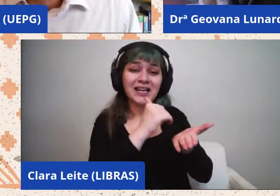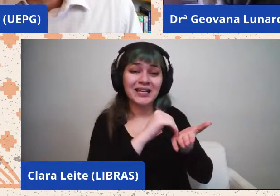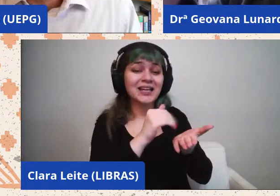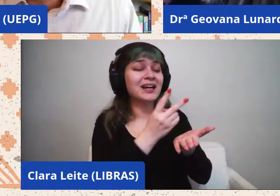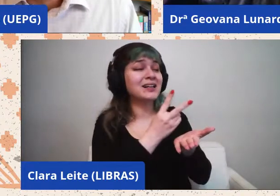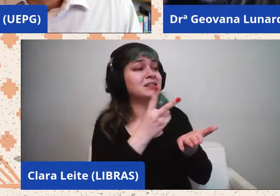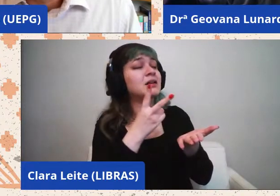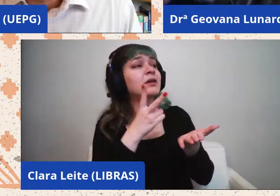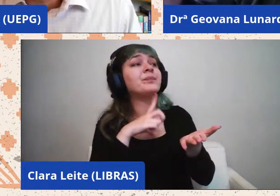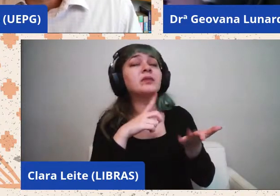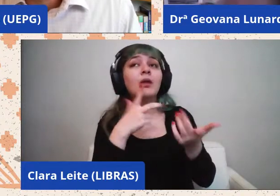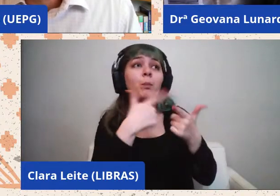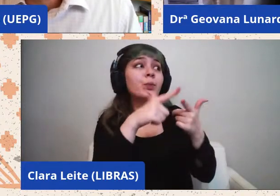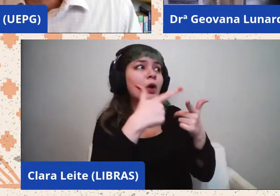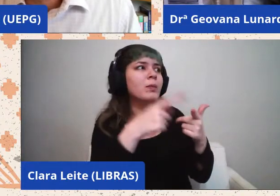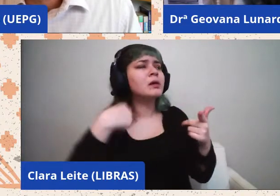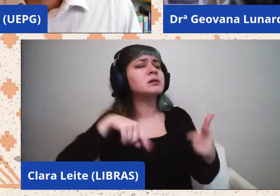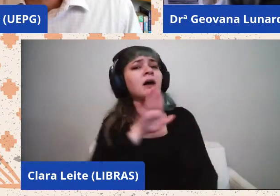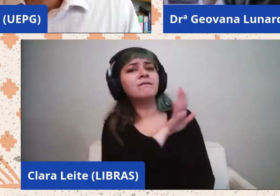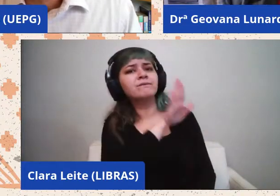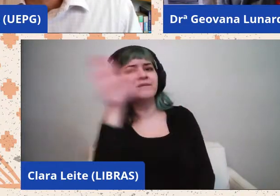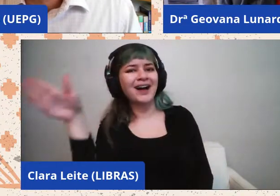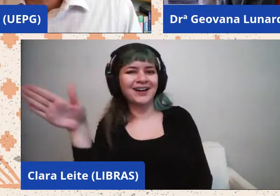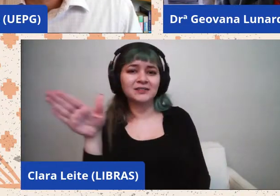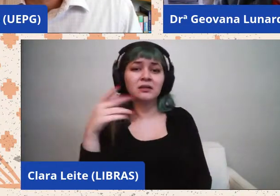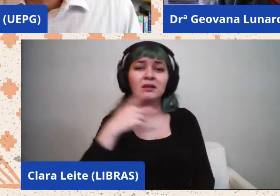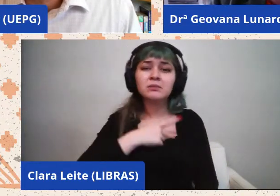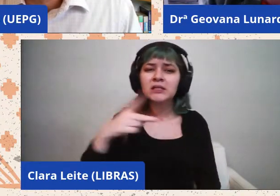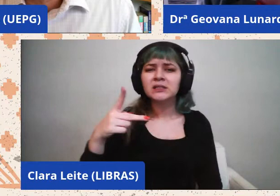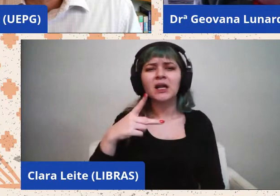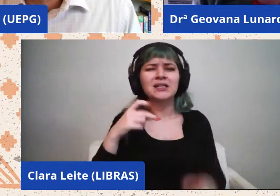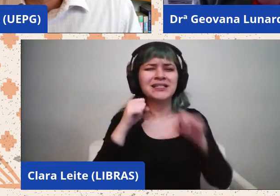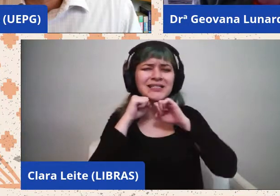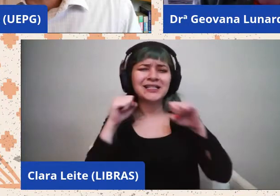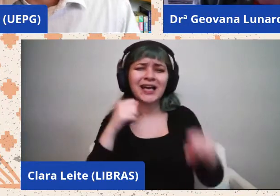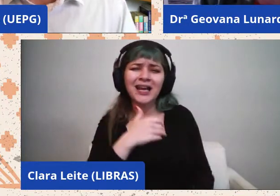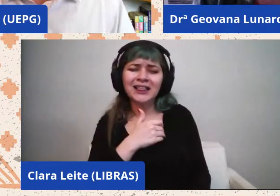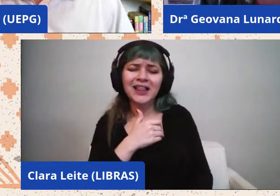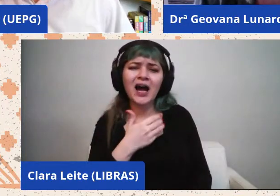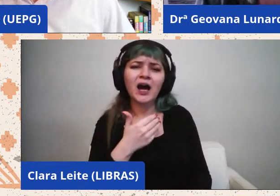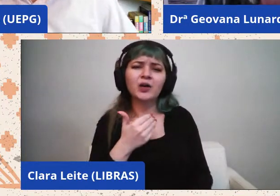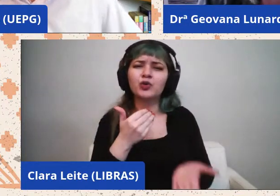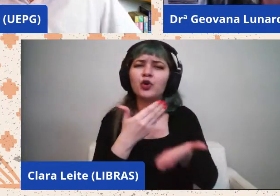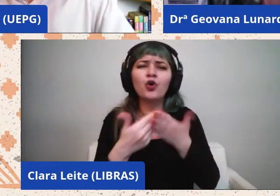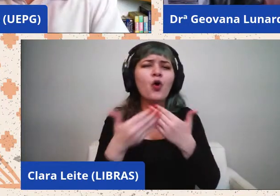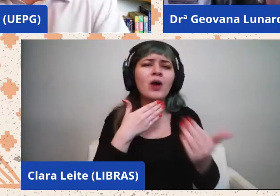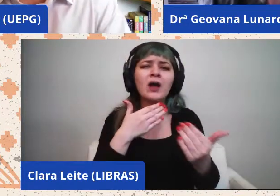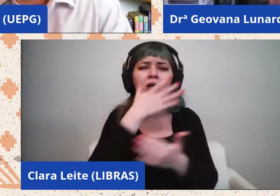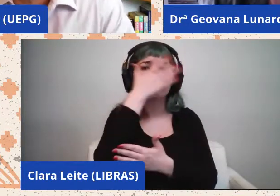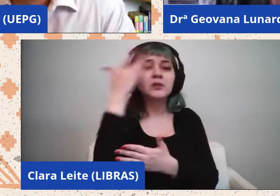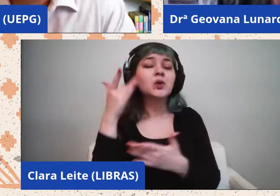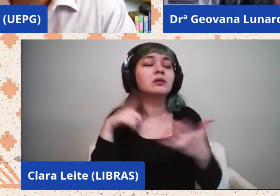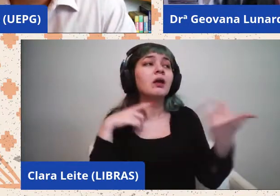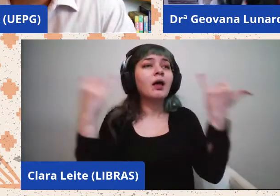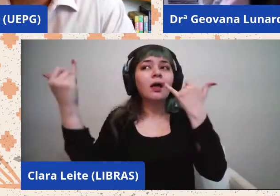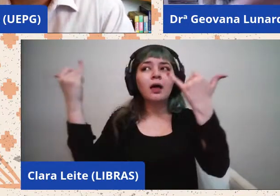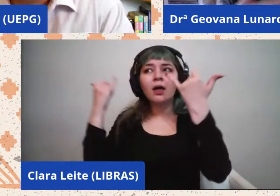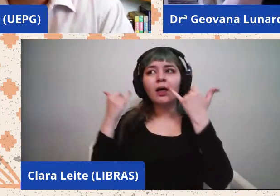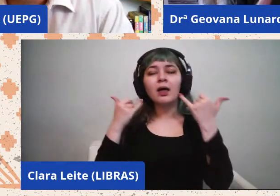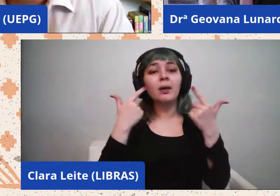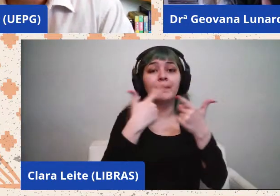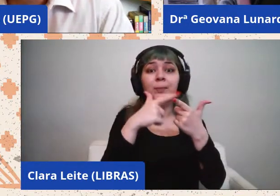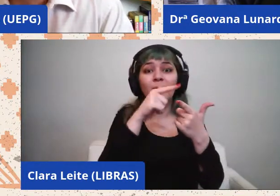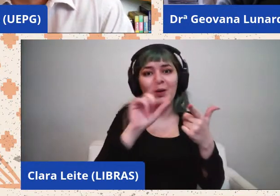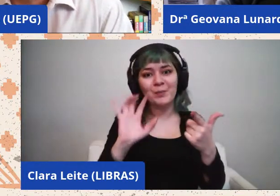Ou da presidência até secretário, comunicação, todo mundo ouvindo tudo, mas é toda